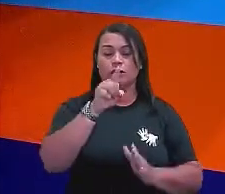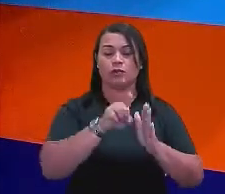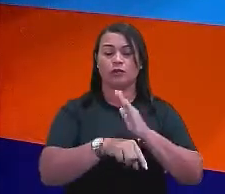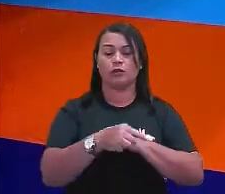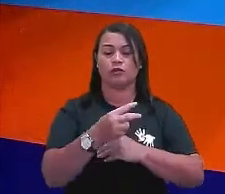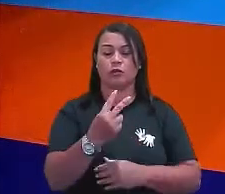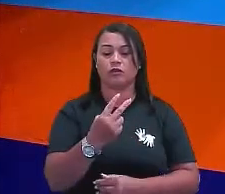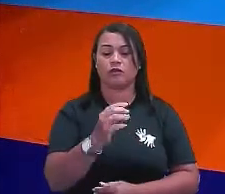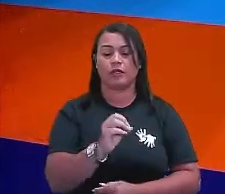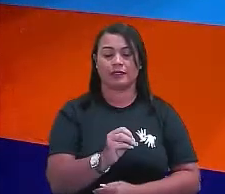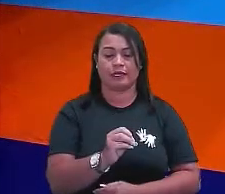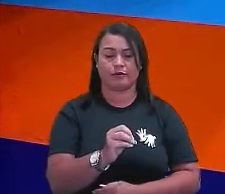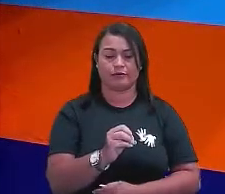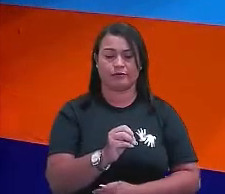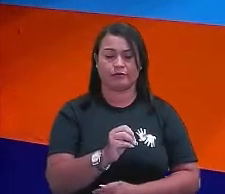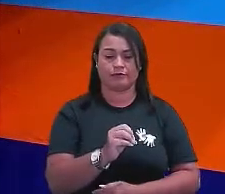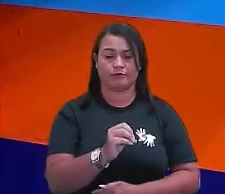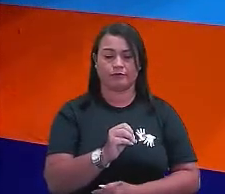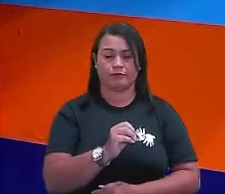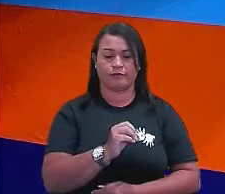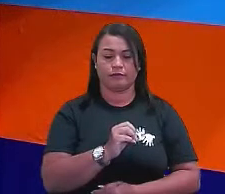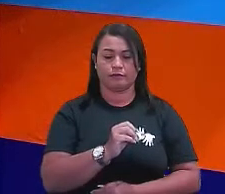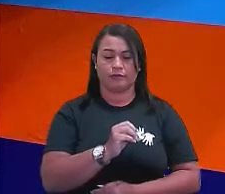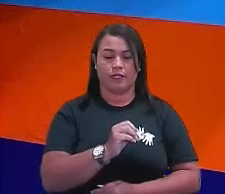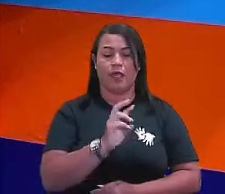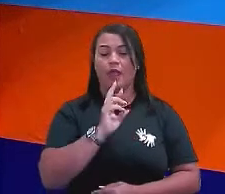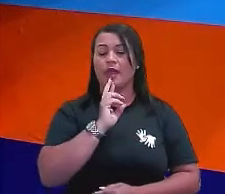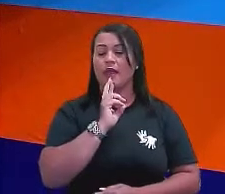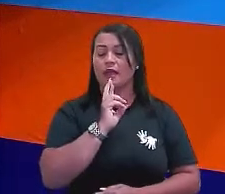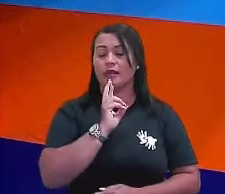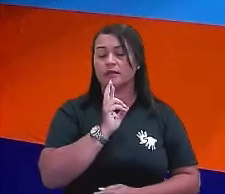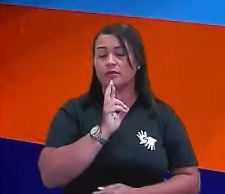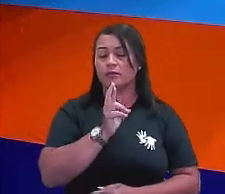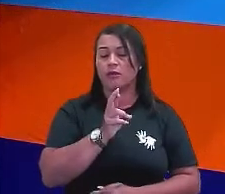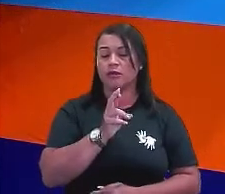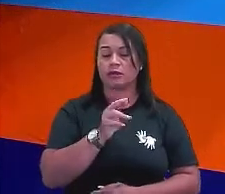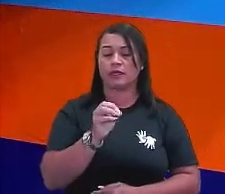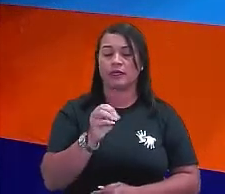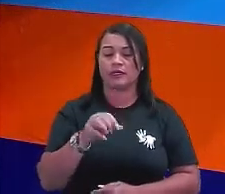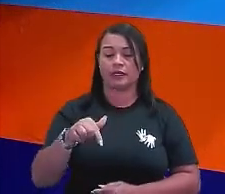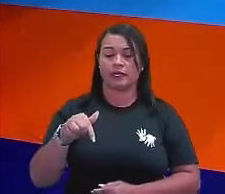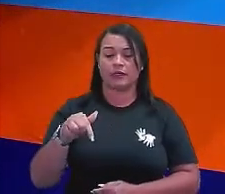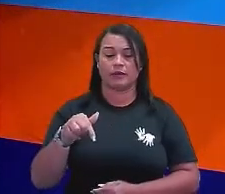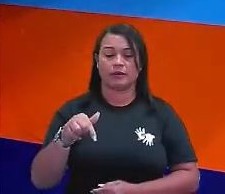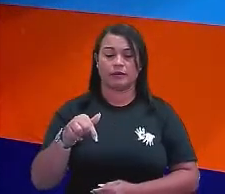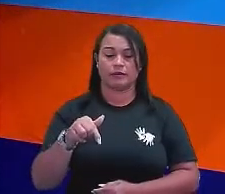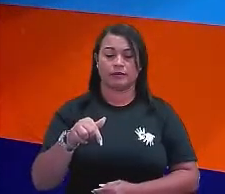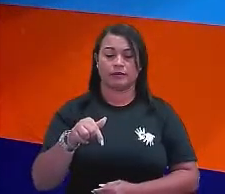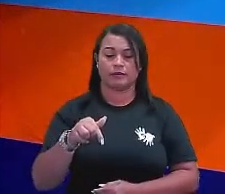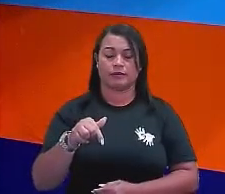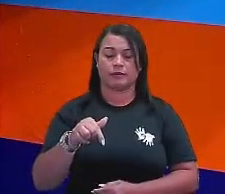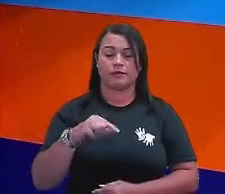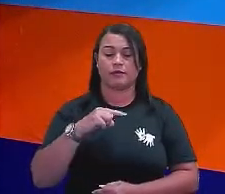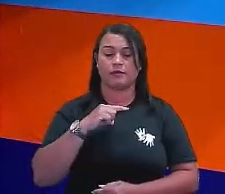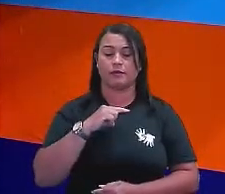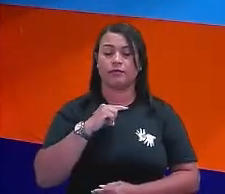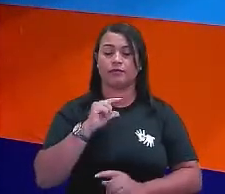2 vai dar 0. Tá? Então, nossa respostinha aqui é 7. E aqui eu vou